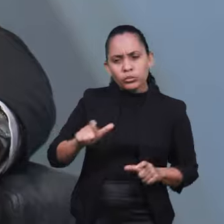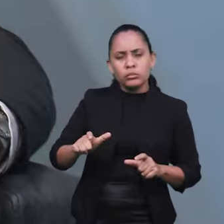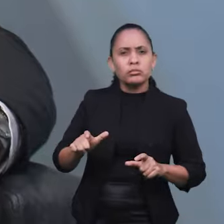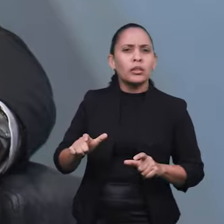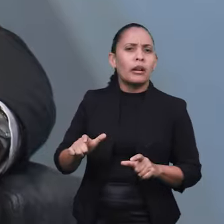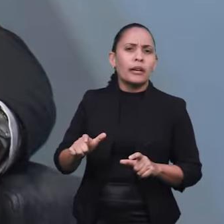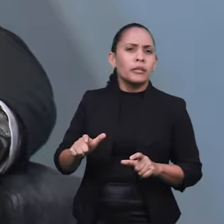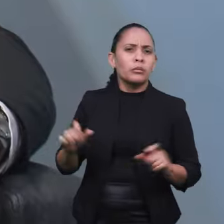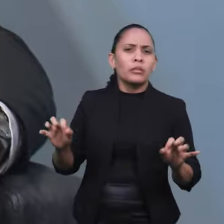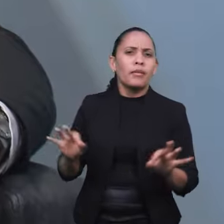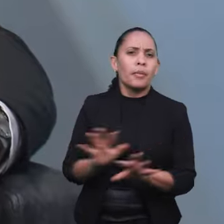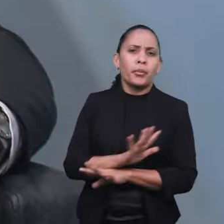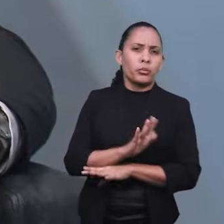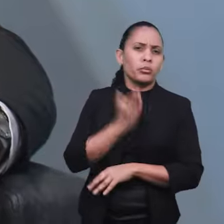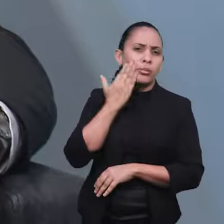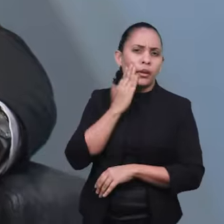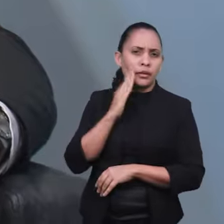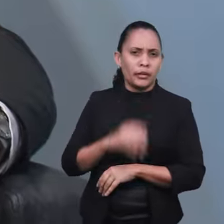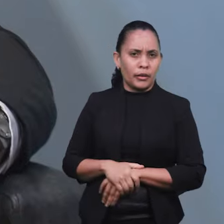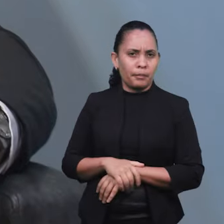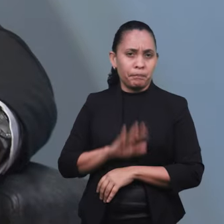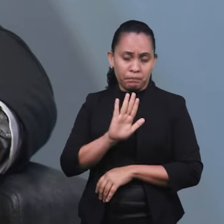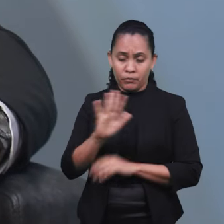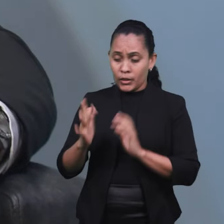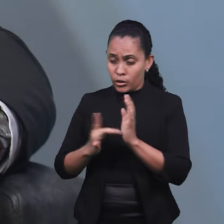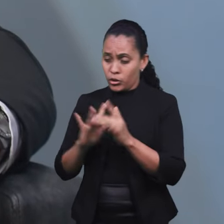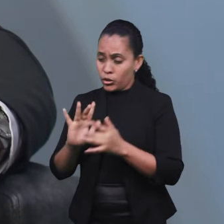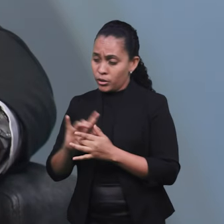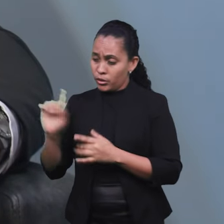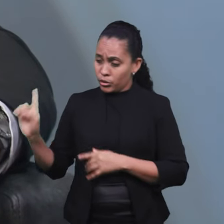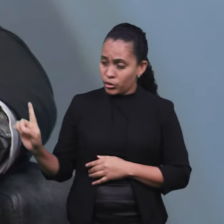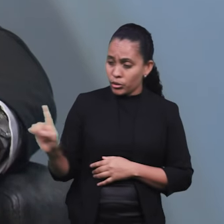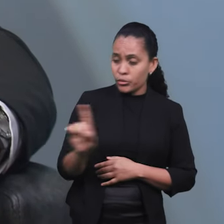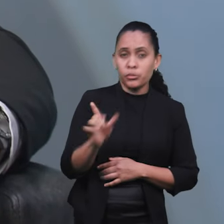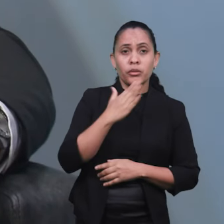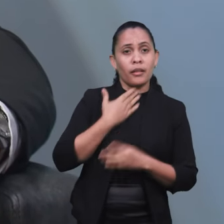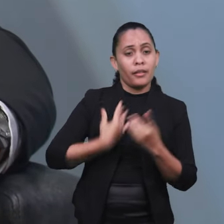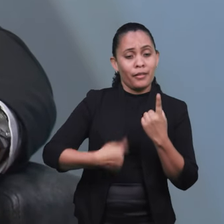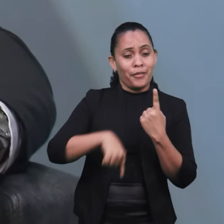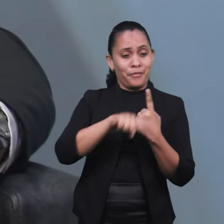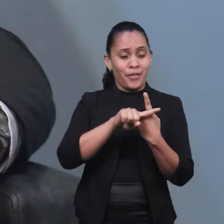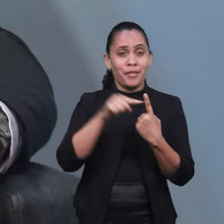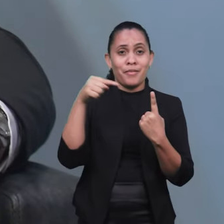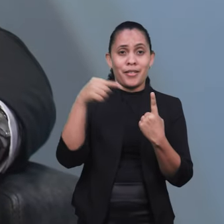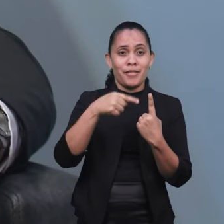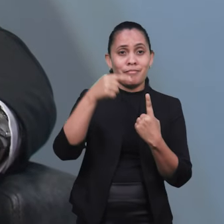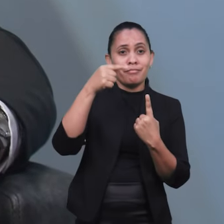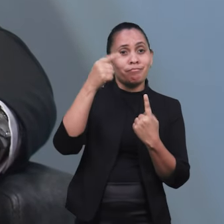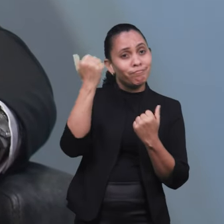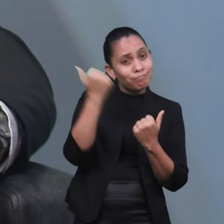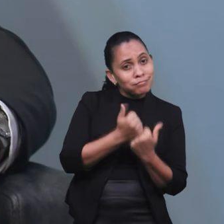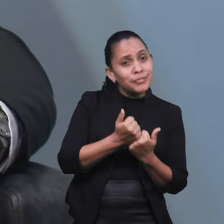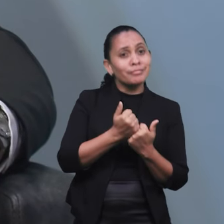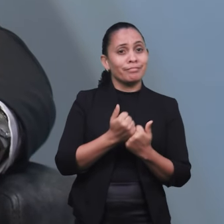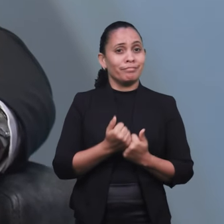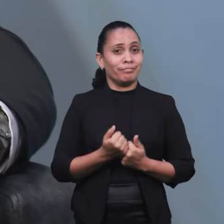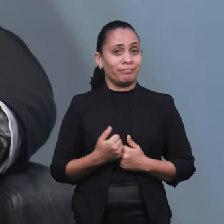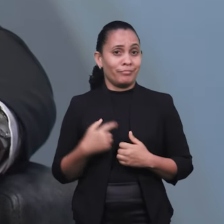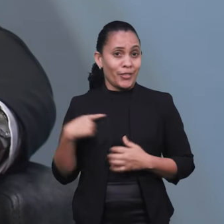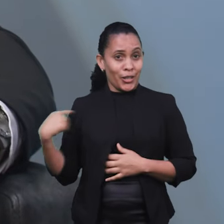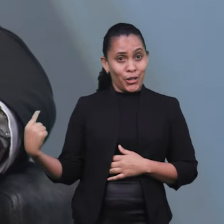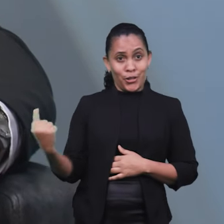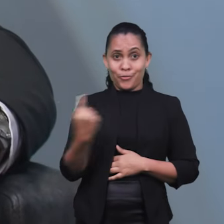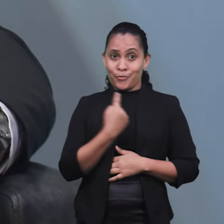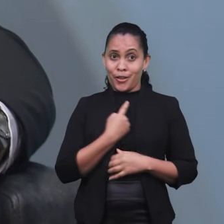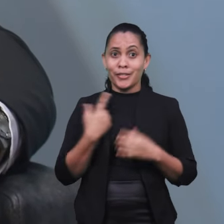beber. Então Jesus é aquele que bebeu o cálice da ira, do furor. E